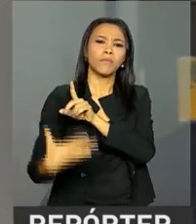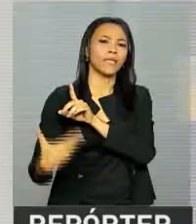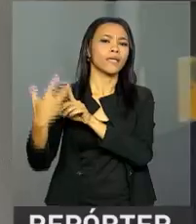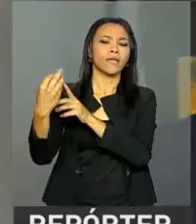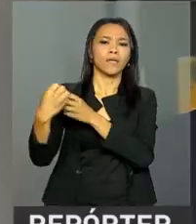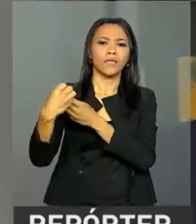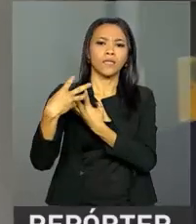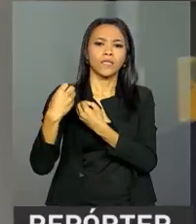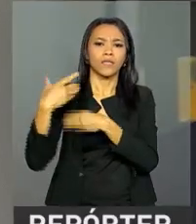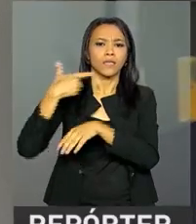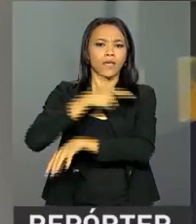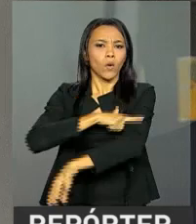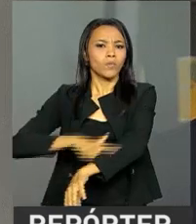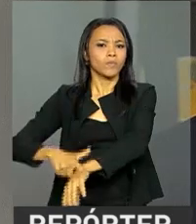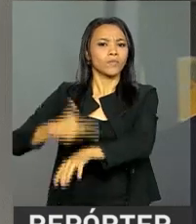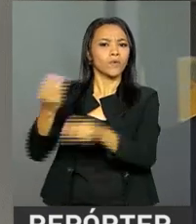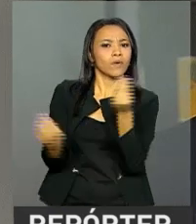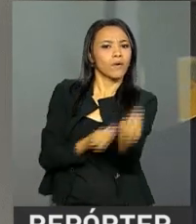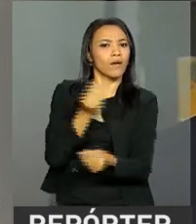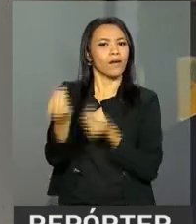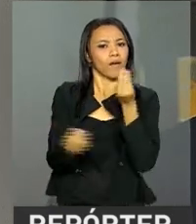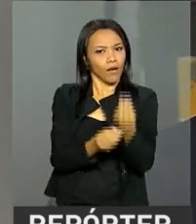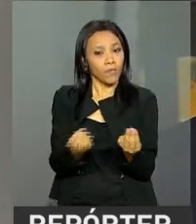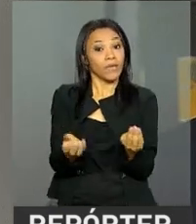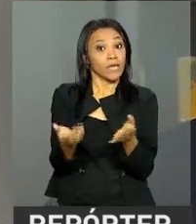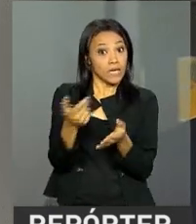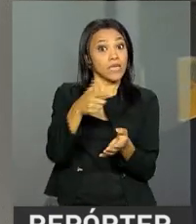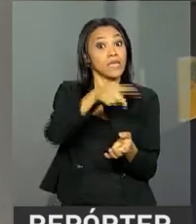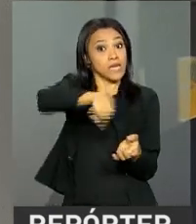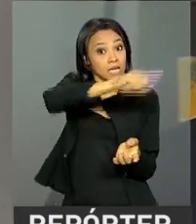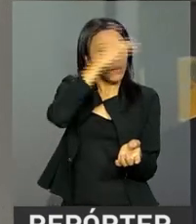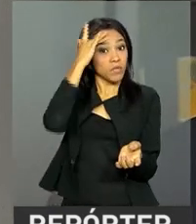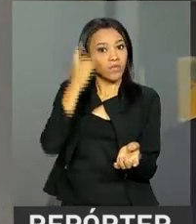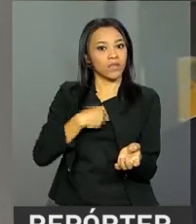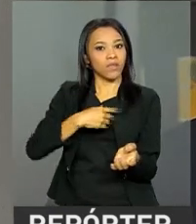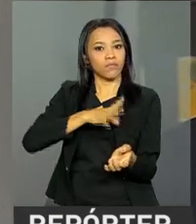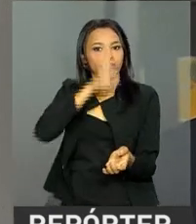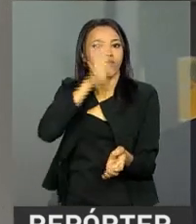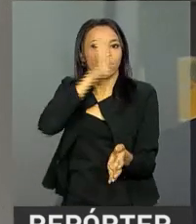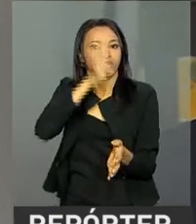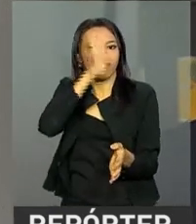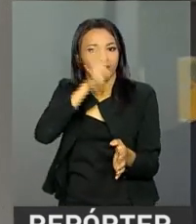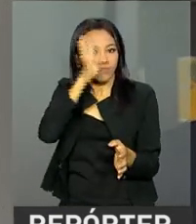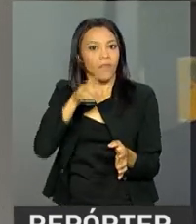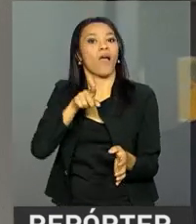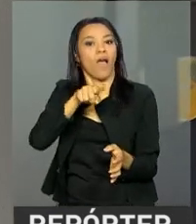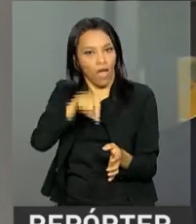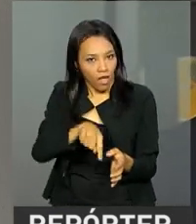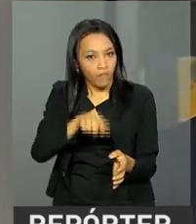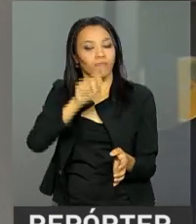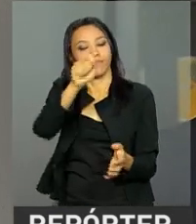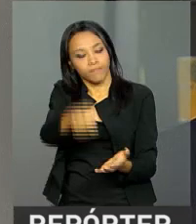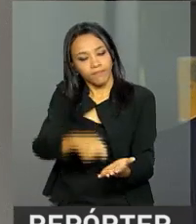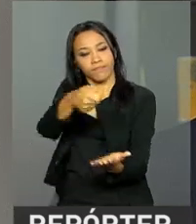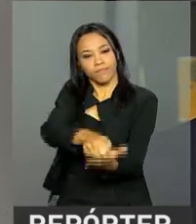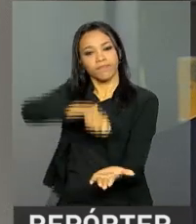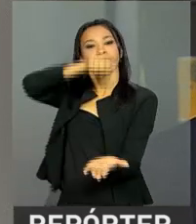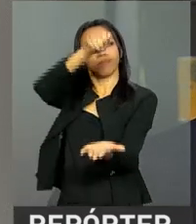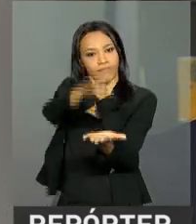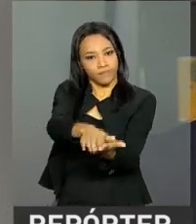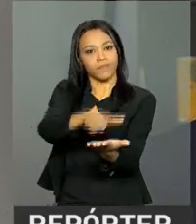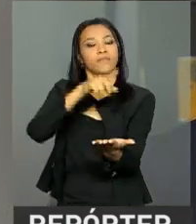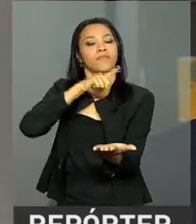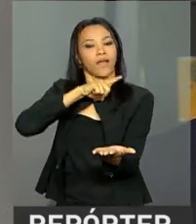o trânsito e aqueles que deliberadamente decidem não cumprir o que prevê o código Aí sim ali estão as